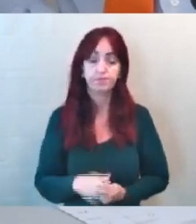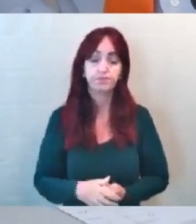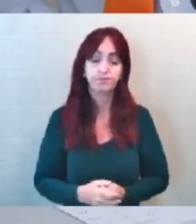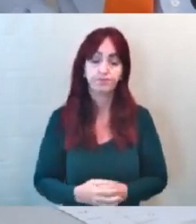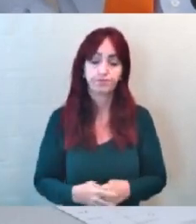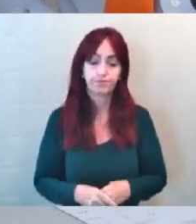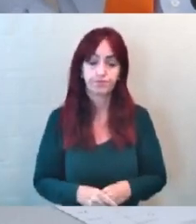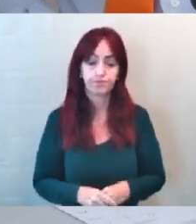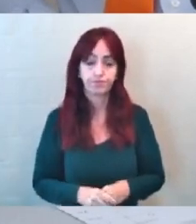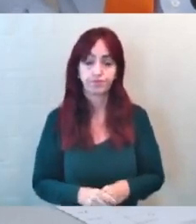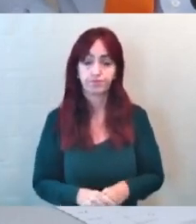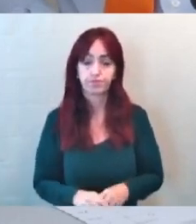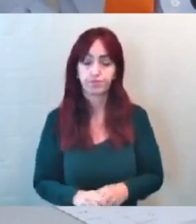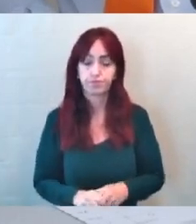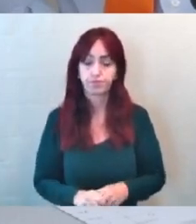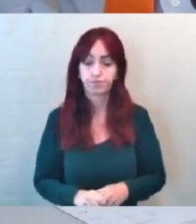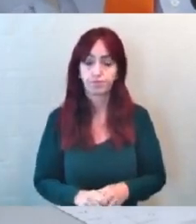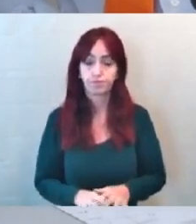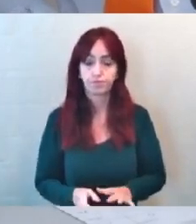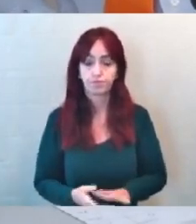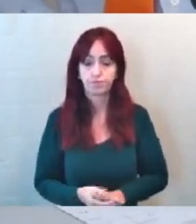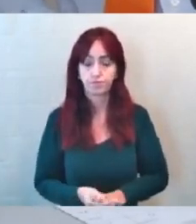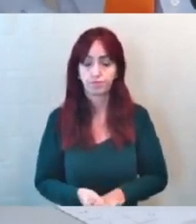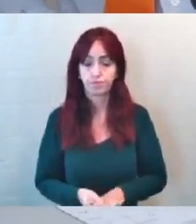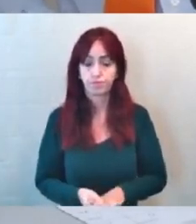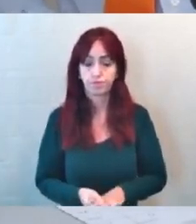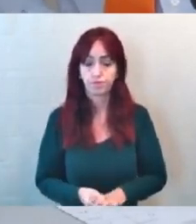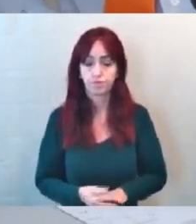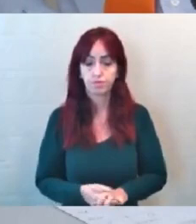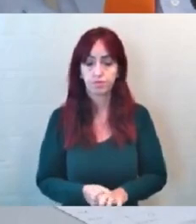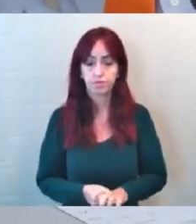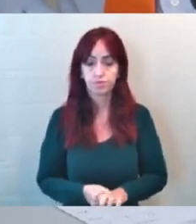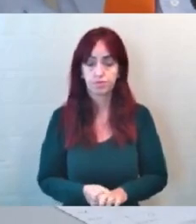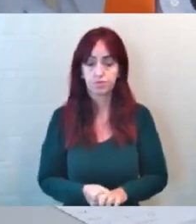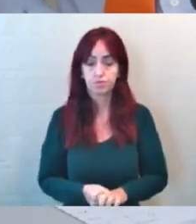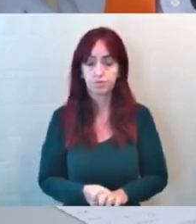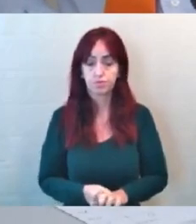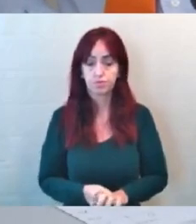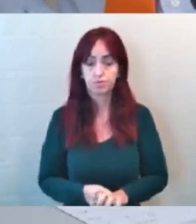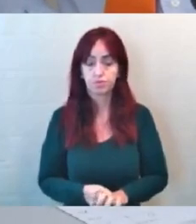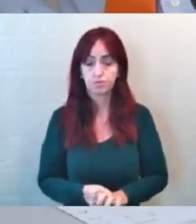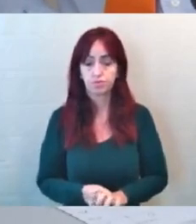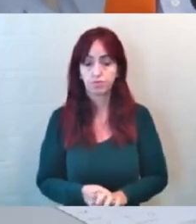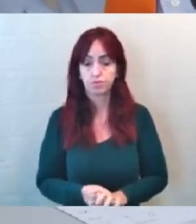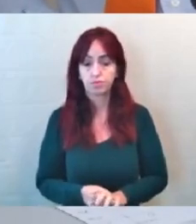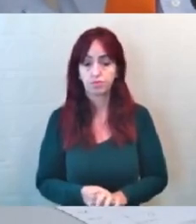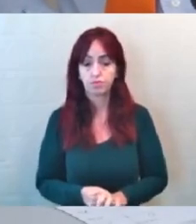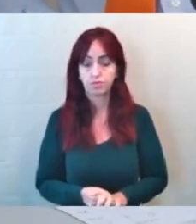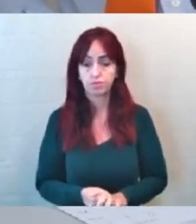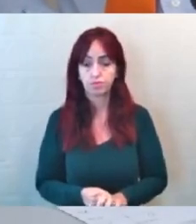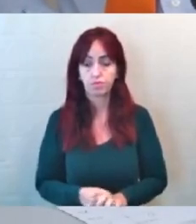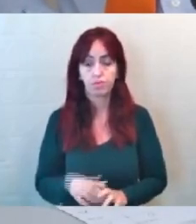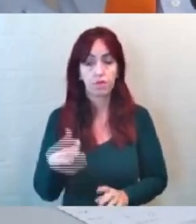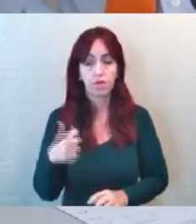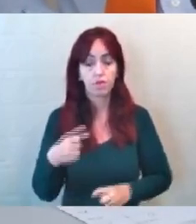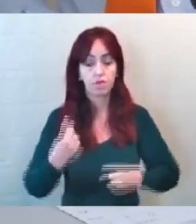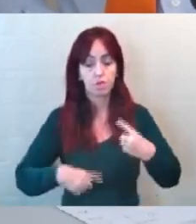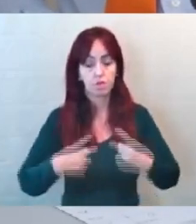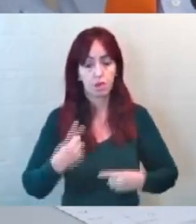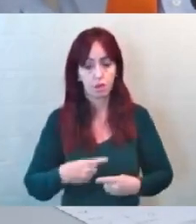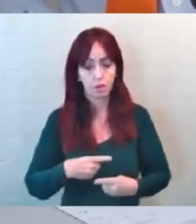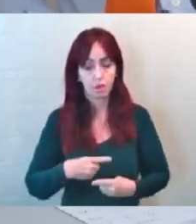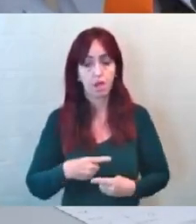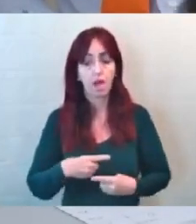poder operar. Mesmo assim, vários depoimentos aqui, eles afirmaram que receberam.